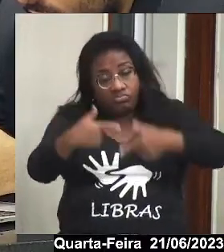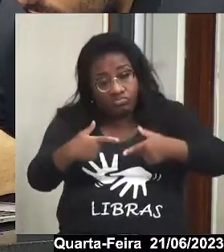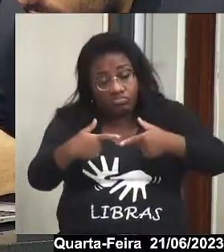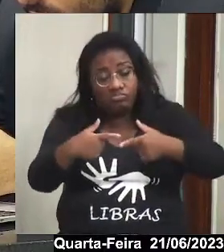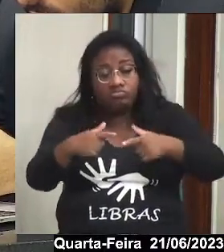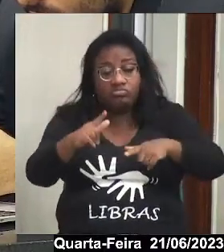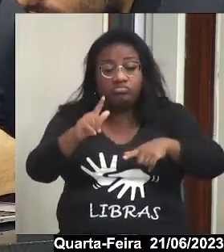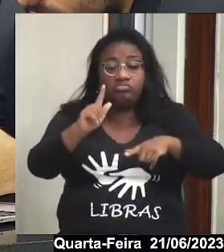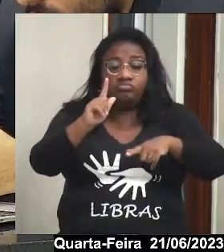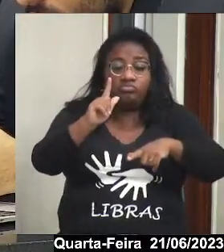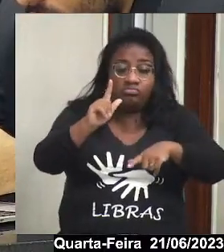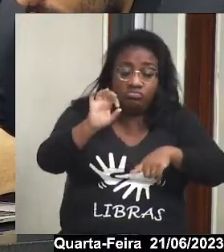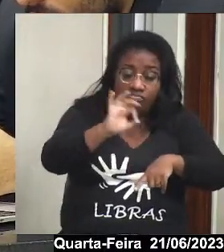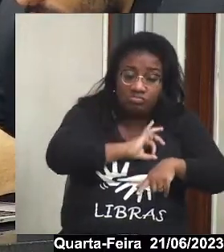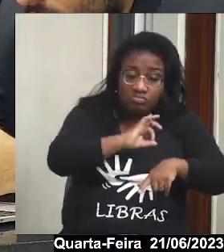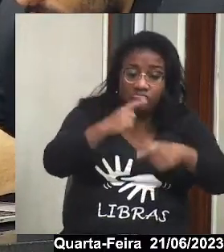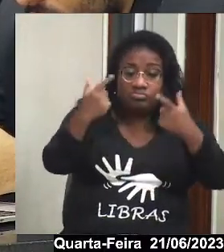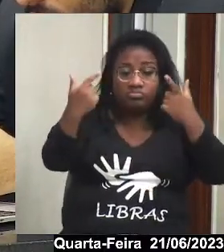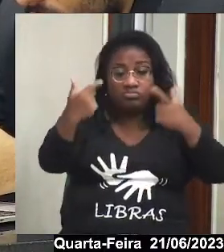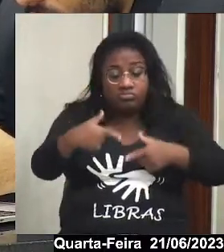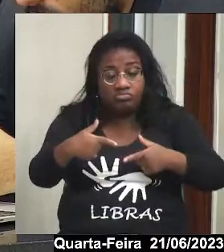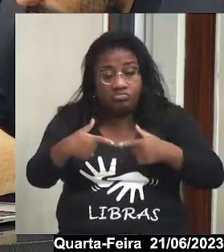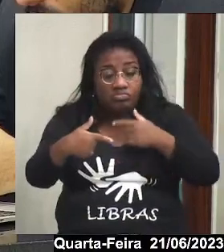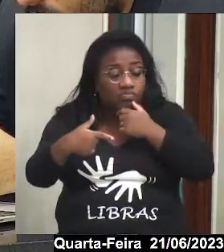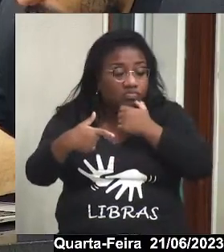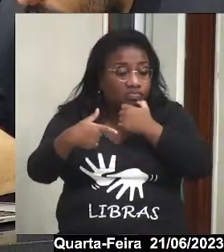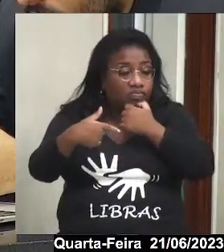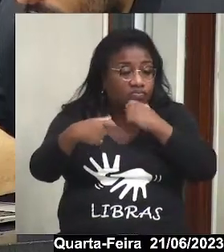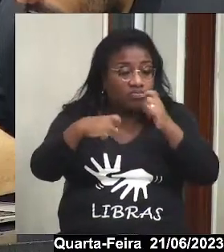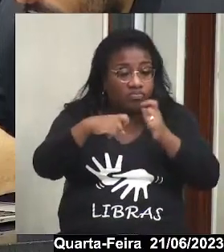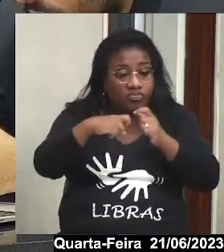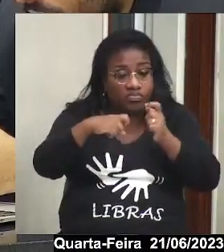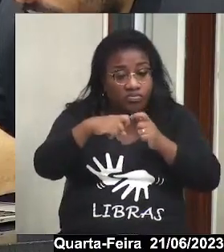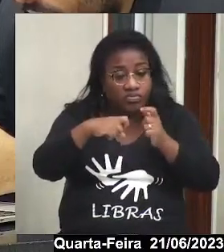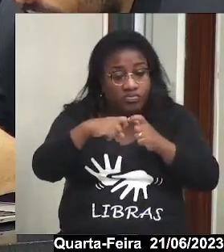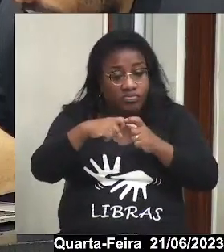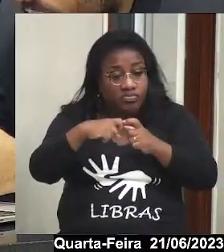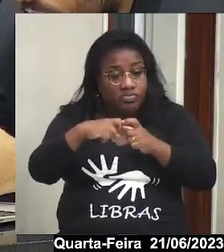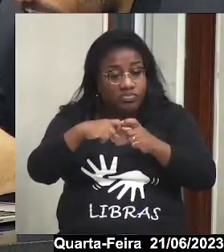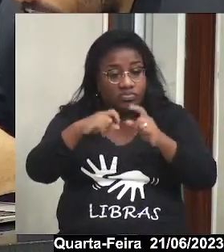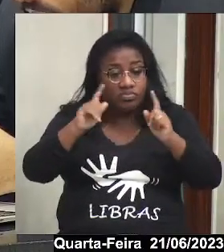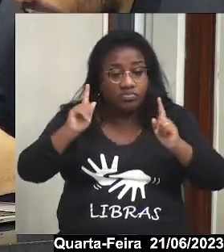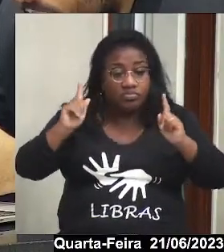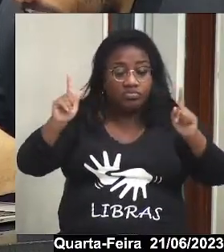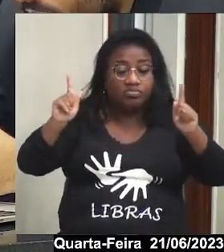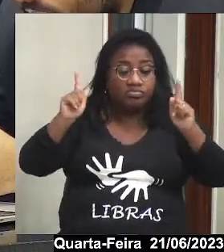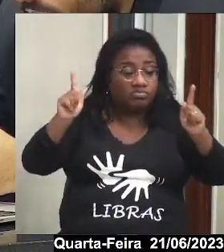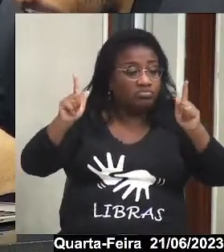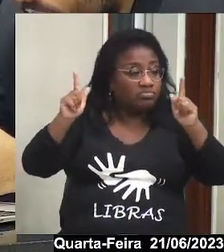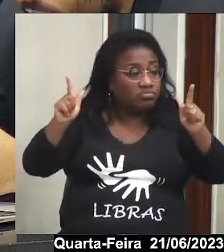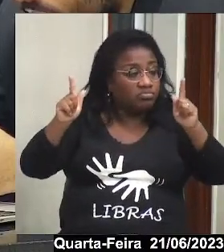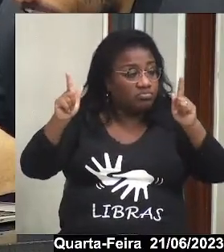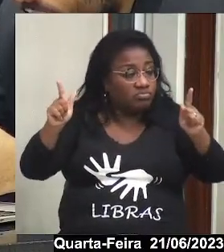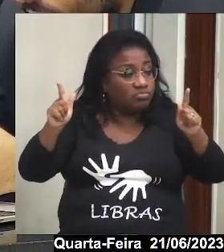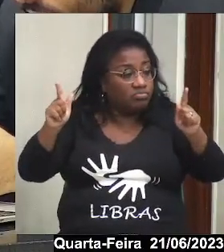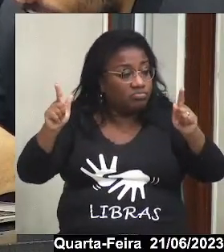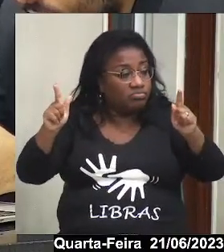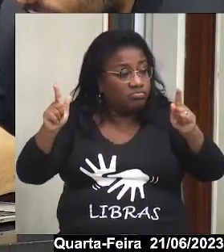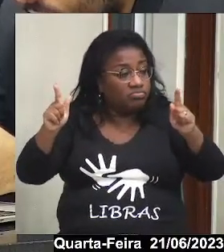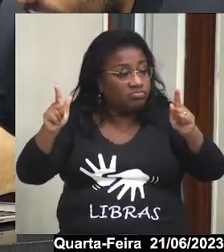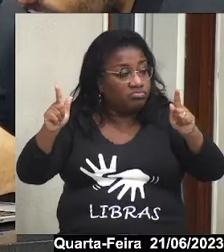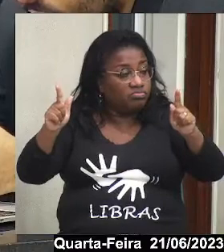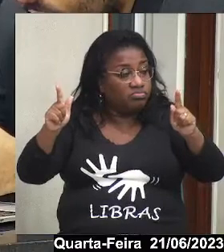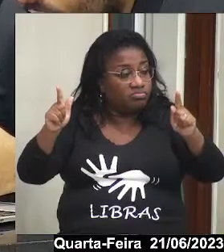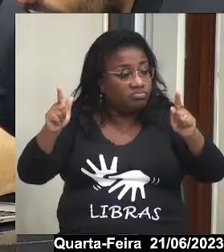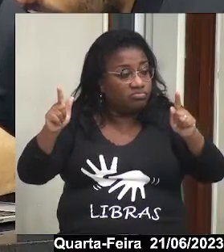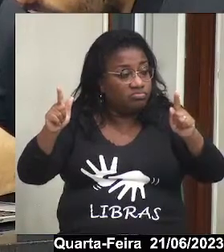guarda, contra os médicos, contra os professores. Quando ele falou que os médicos estão fazendo greve, há uma semana atrás o senhor estava a favor da